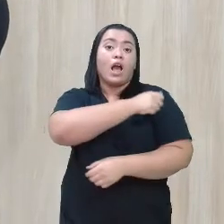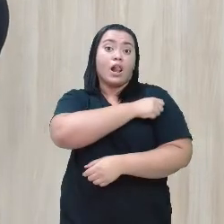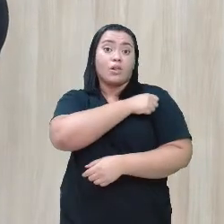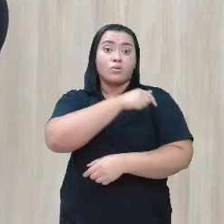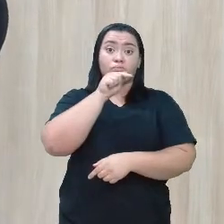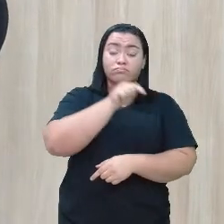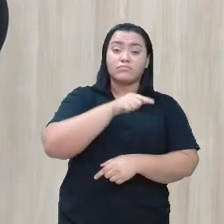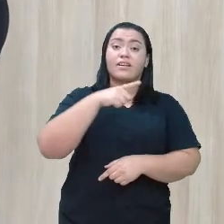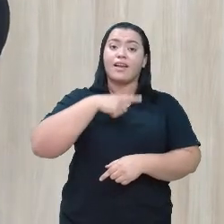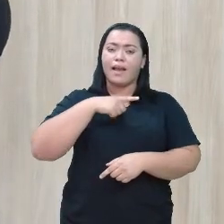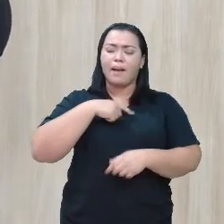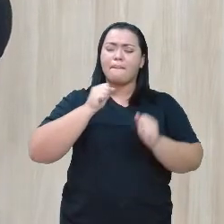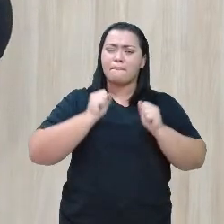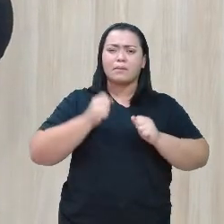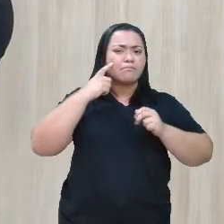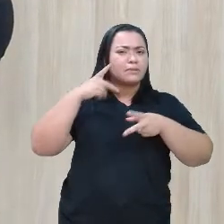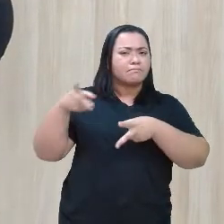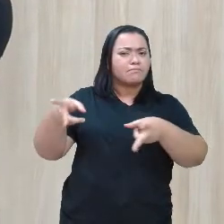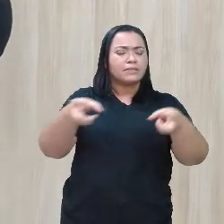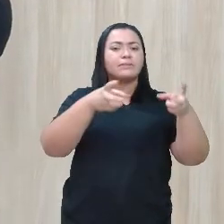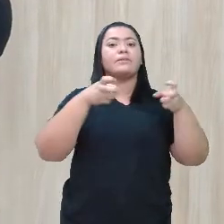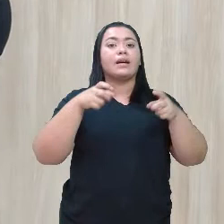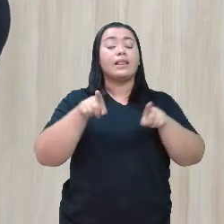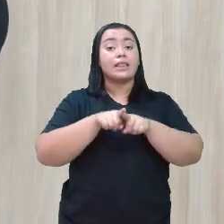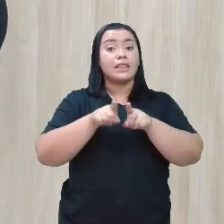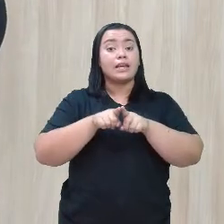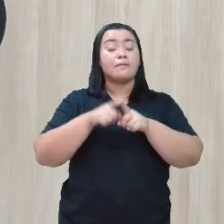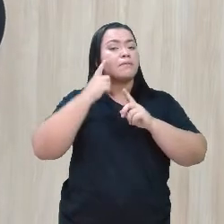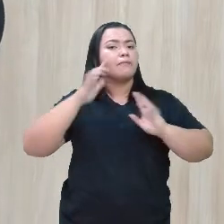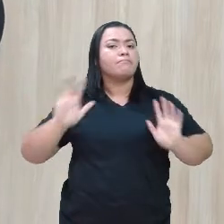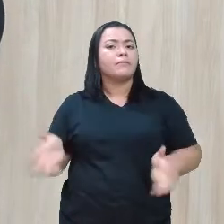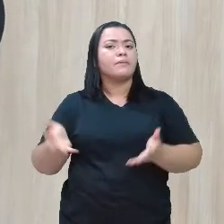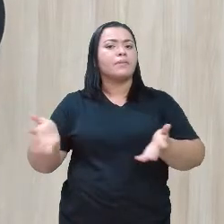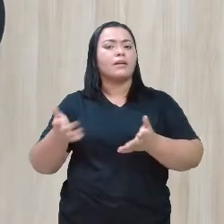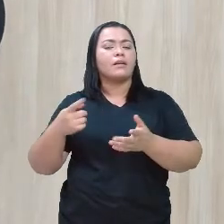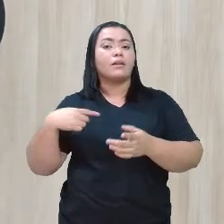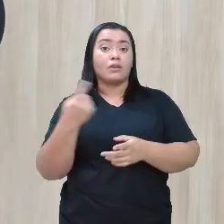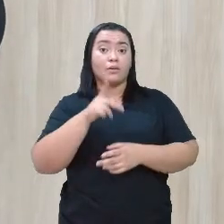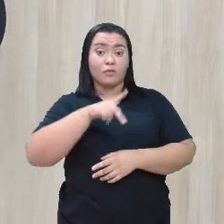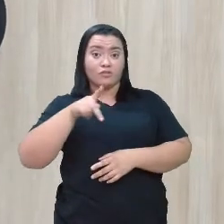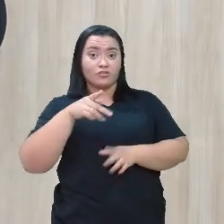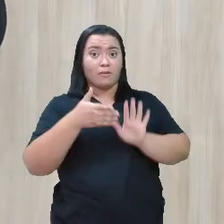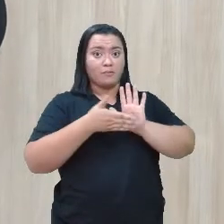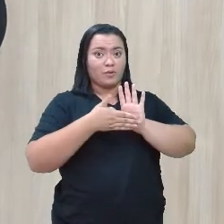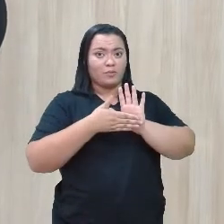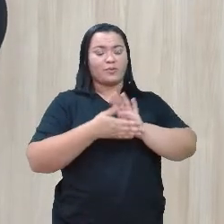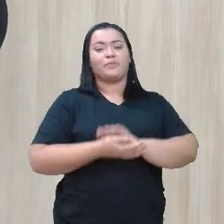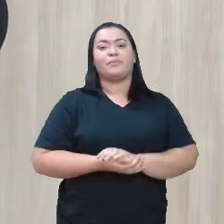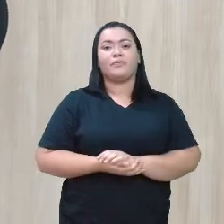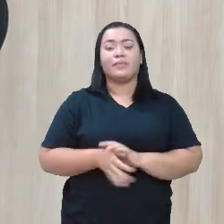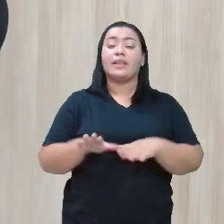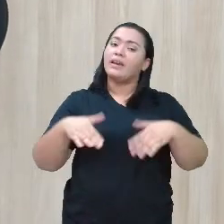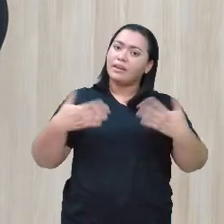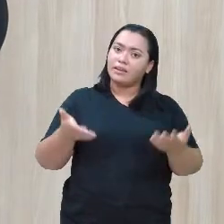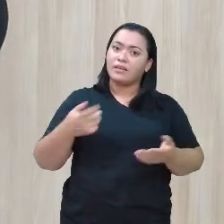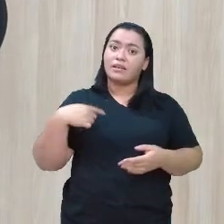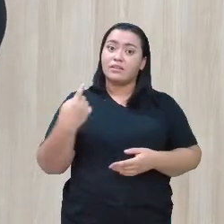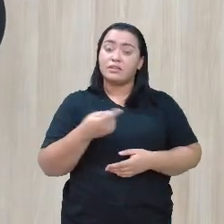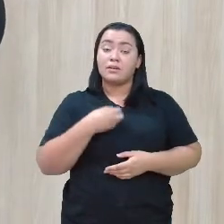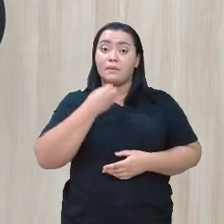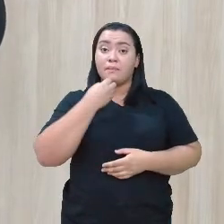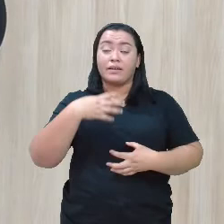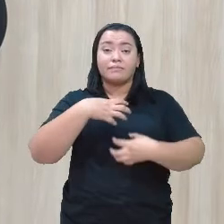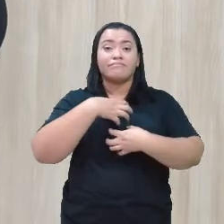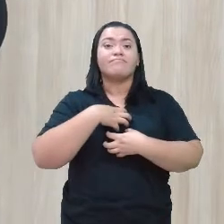ele possa se perceber e para que ele possa engajar no que a gente está propondo. Então, estar em estado de bem-estar